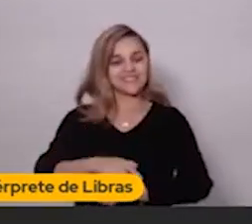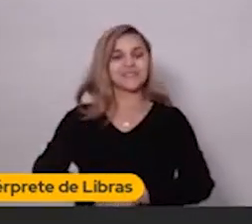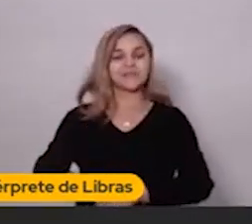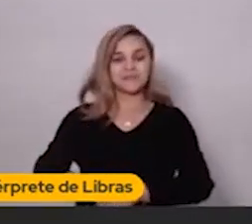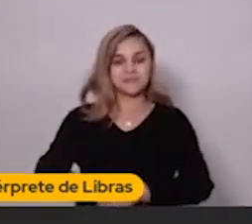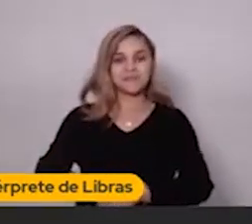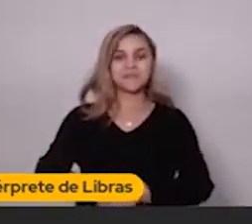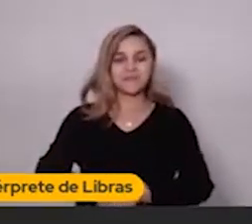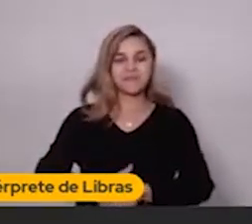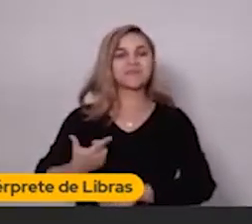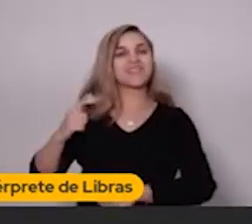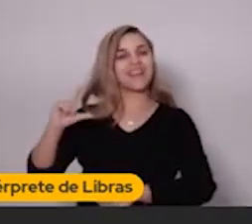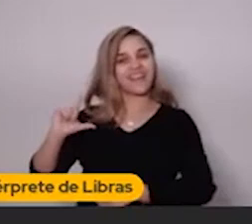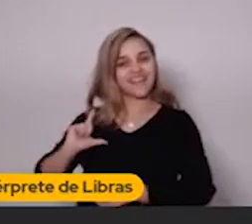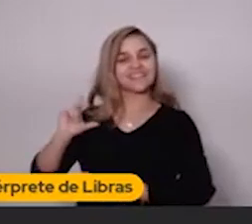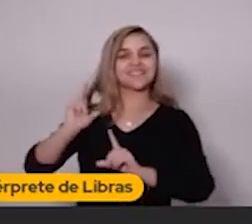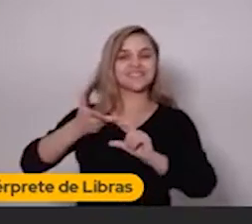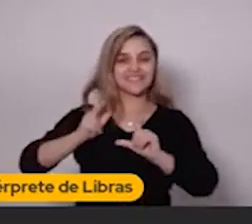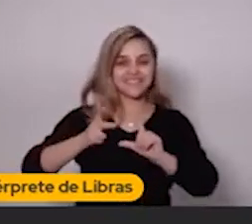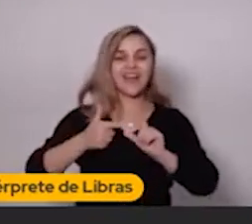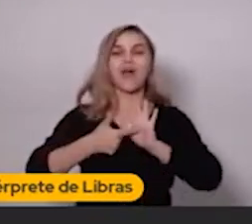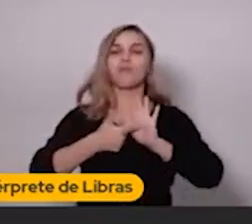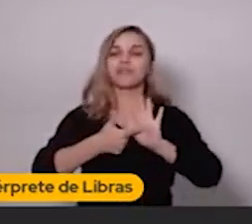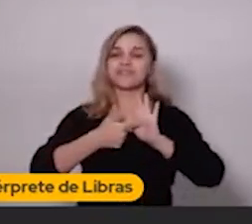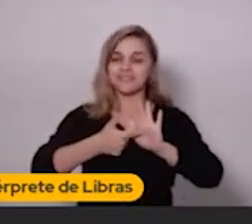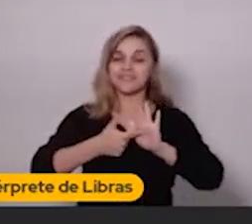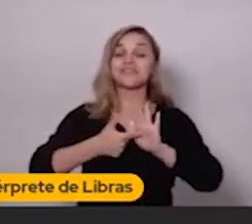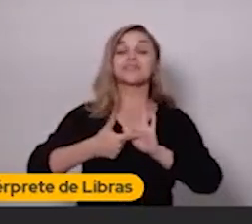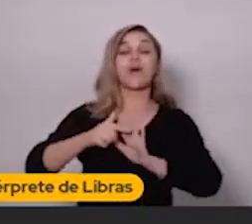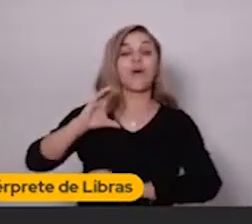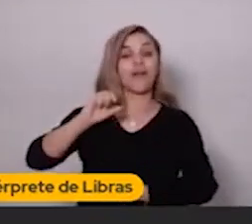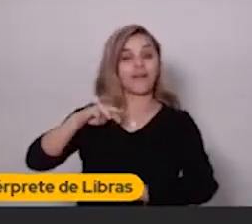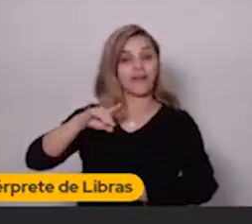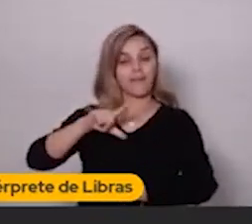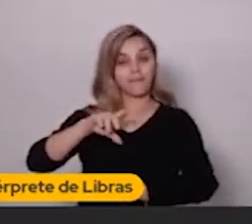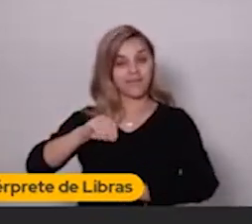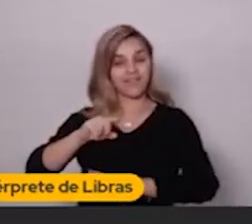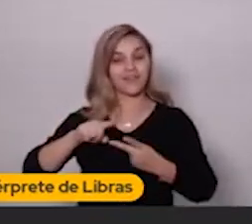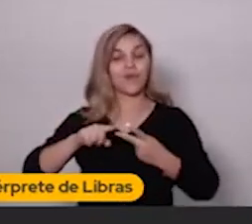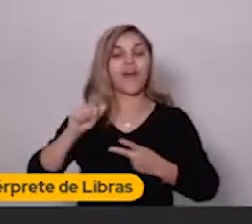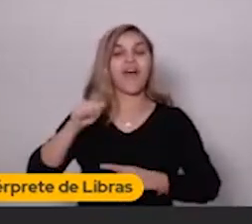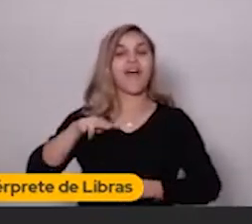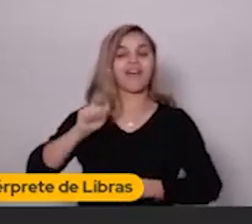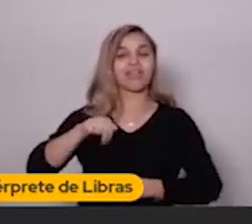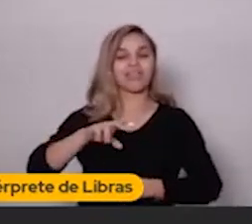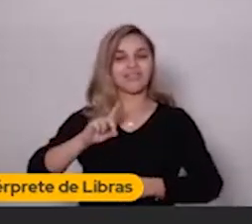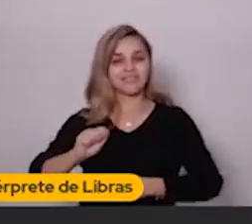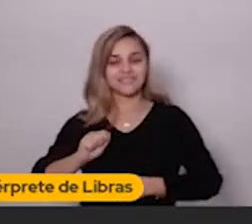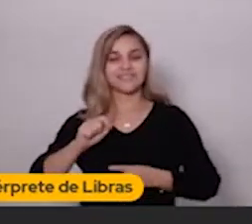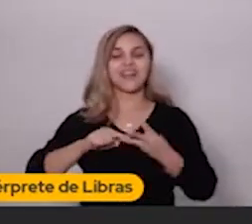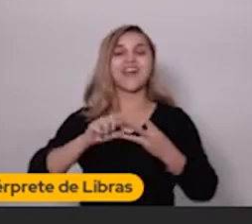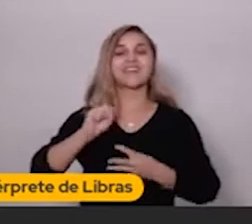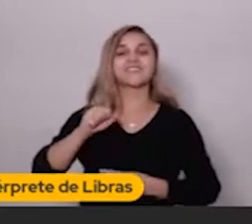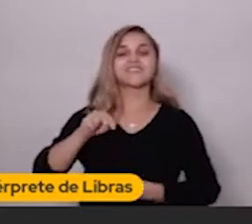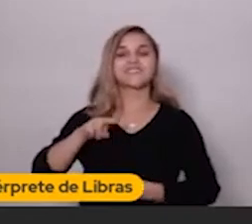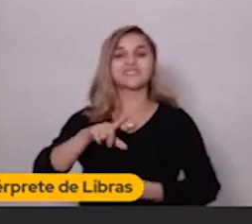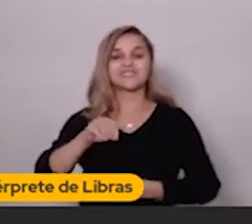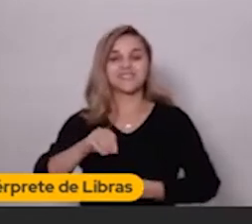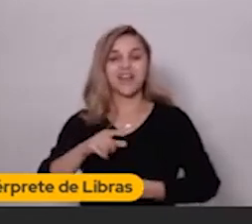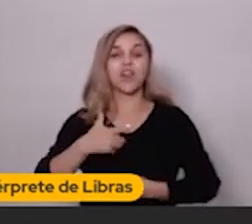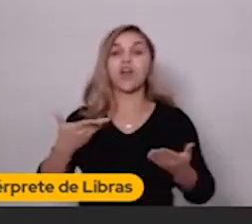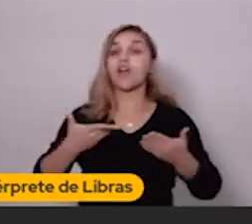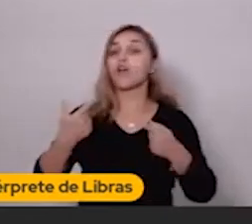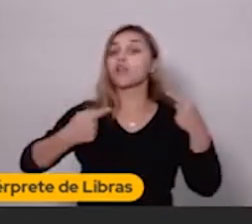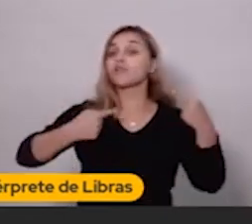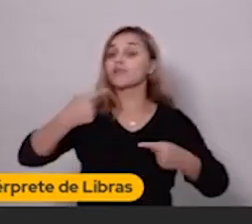apresentações que a gente teve, né, do Camilo, da Nanda e do Saulo. E, como o Saulo comentou, eu vou conversar com vocês um pouco sobre